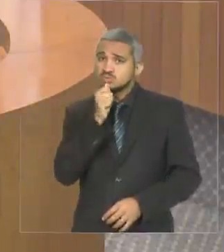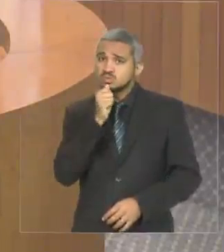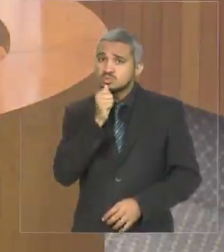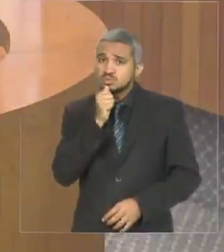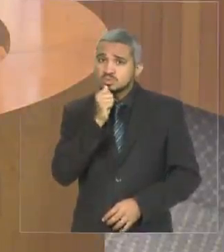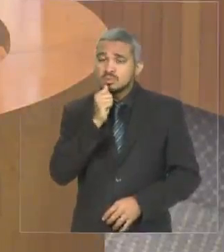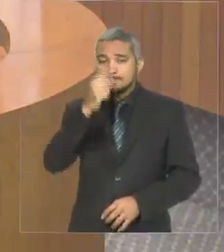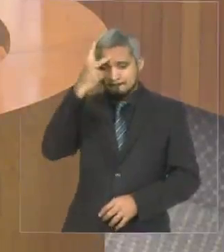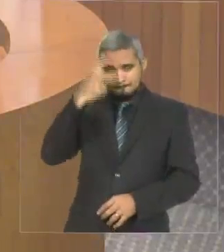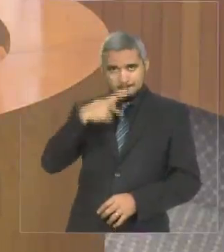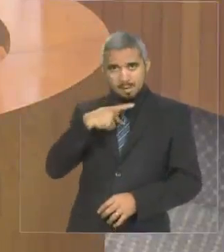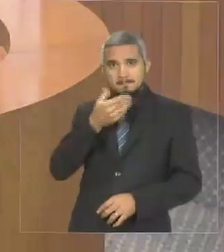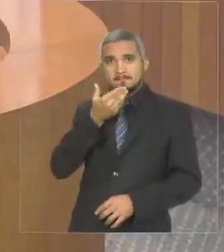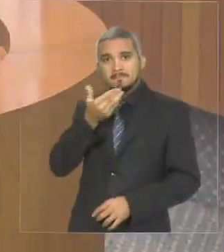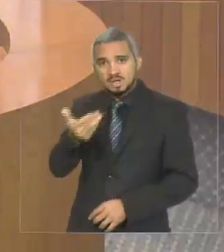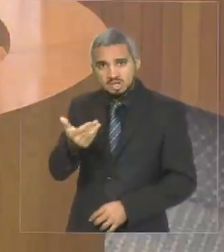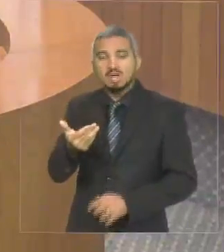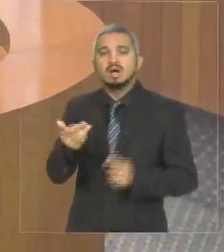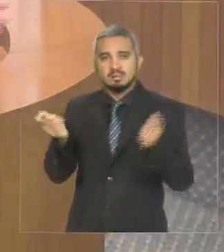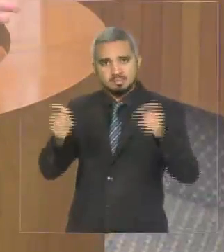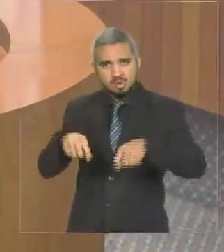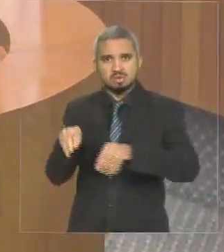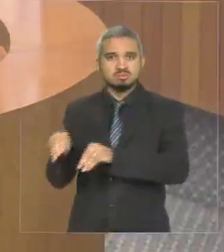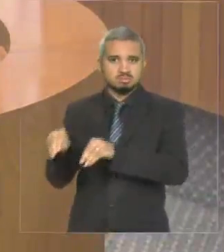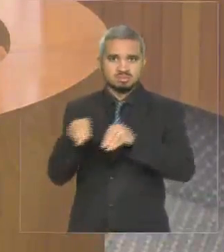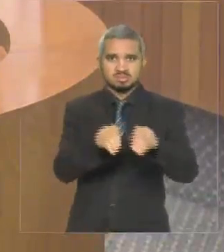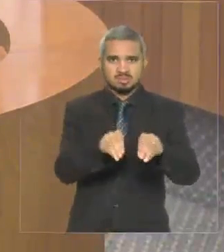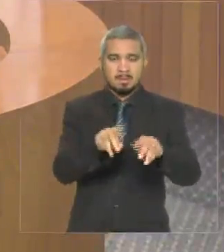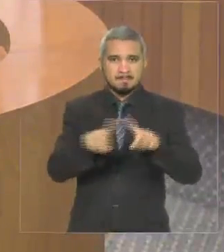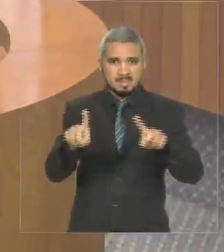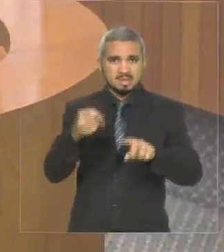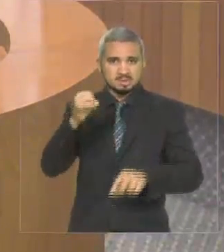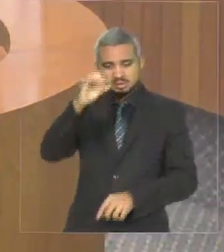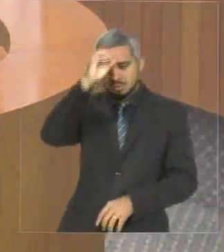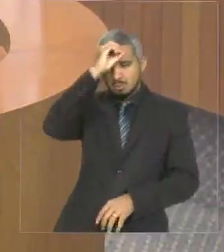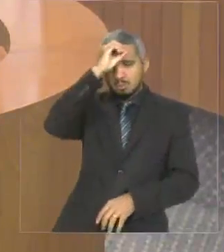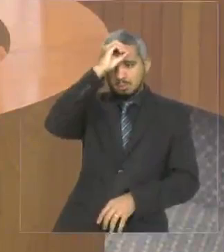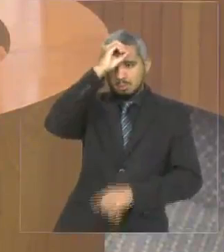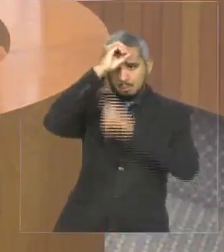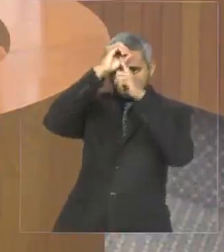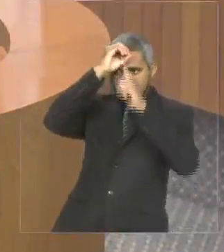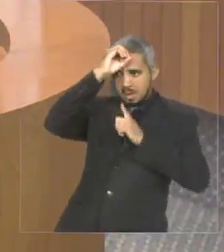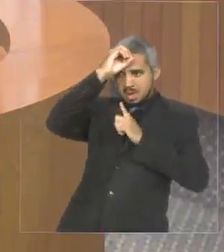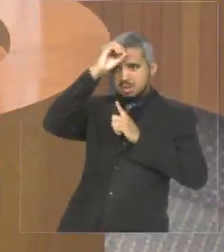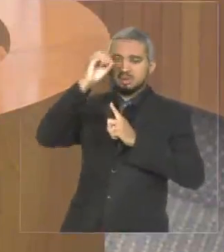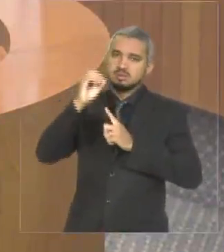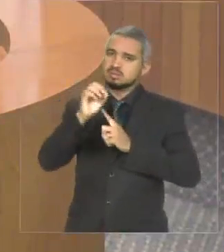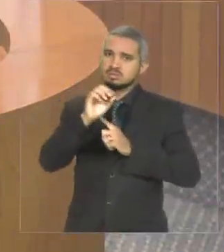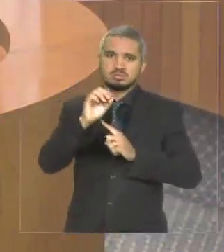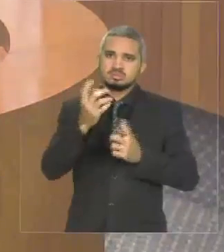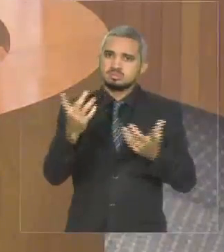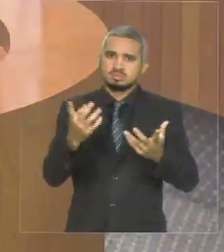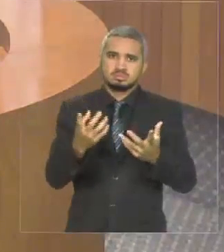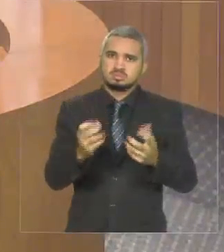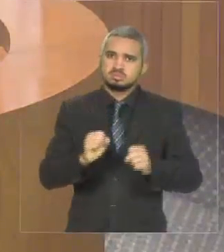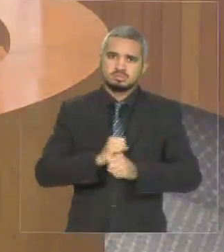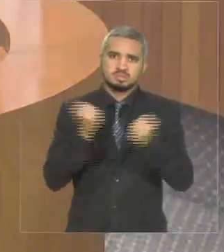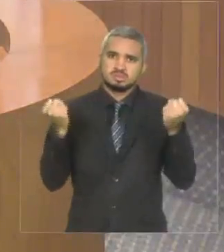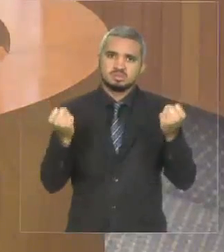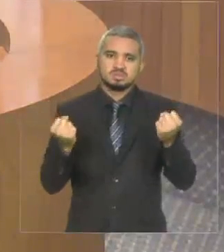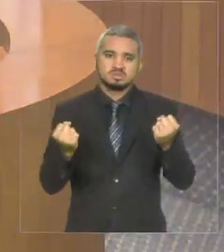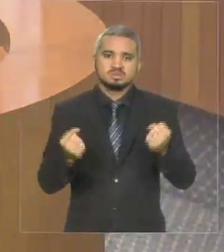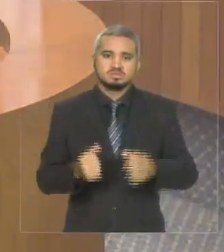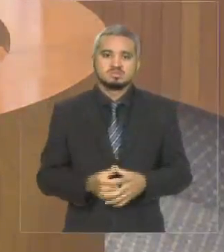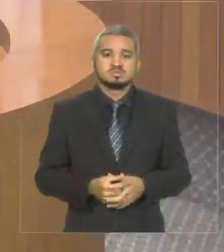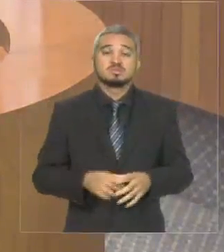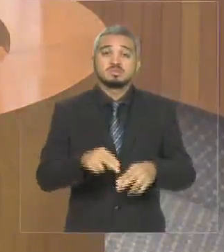ser removido sem nenhum consentimento durante o estágio probatório, não fosse assim, a redação do Estatuto do